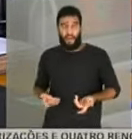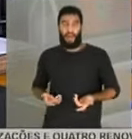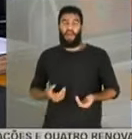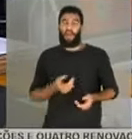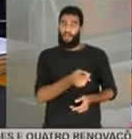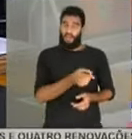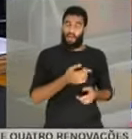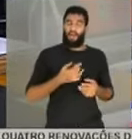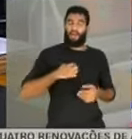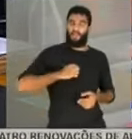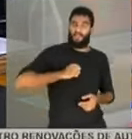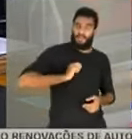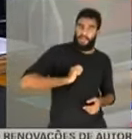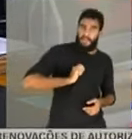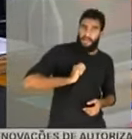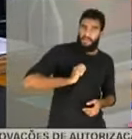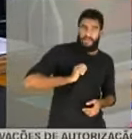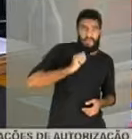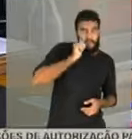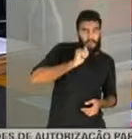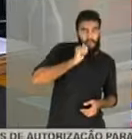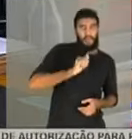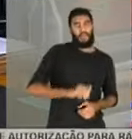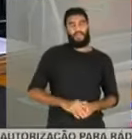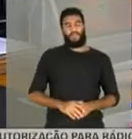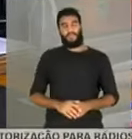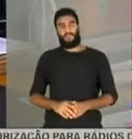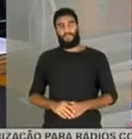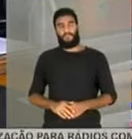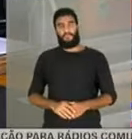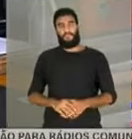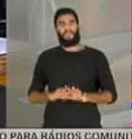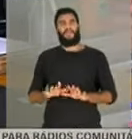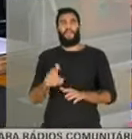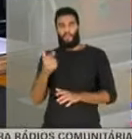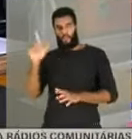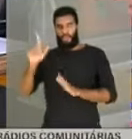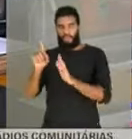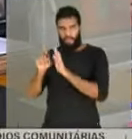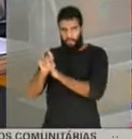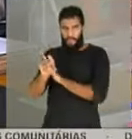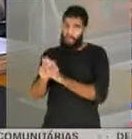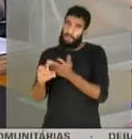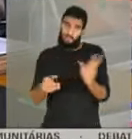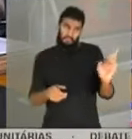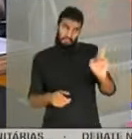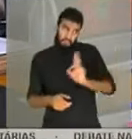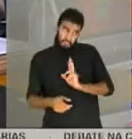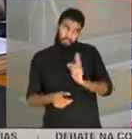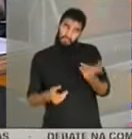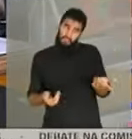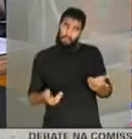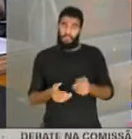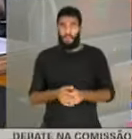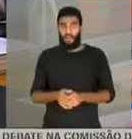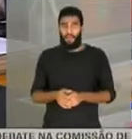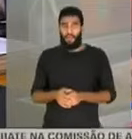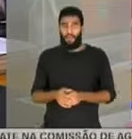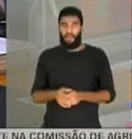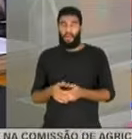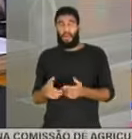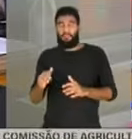preservativos e por aí vai. A outra coisa que eu pergunto, já vi que o senhor não respondeu, pode ser que agora comigo